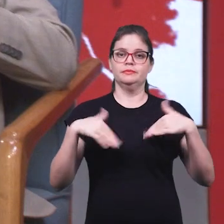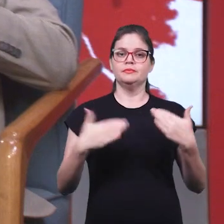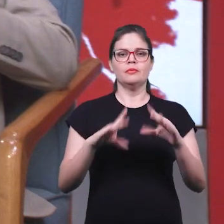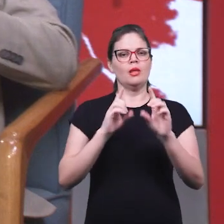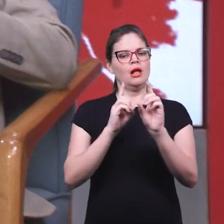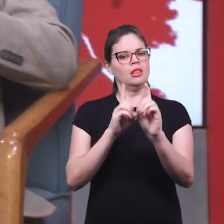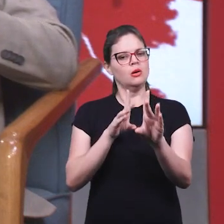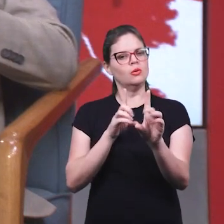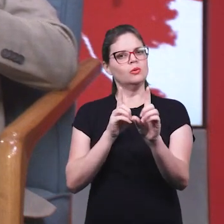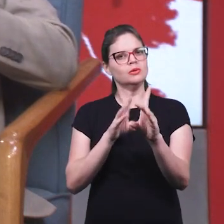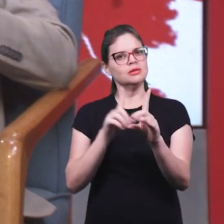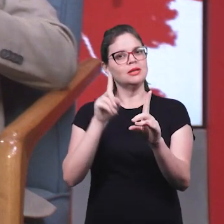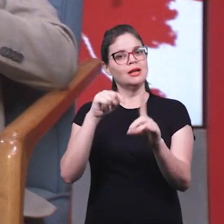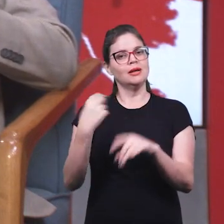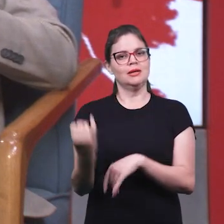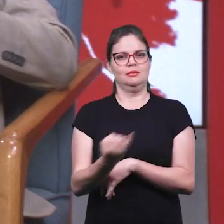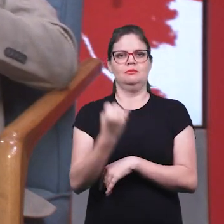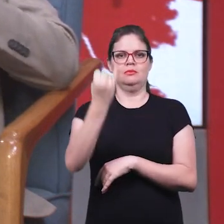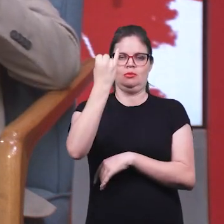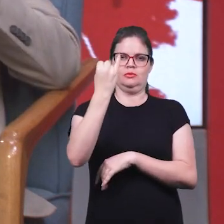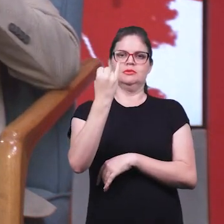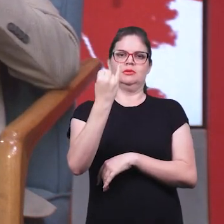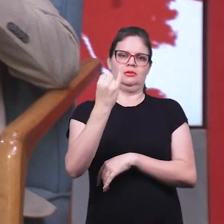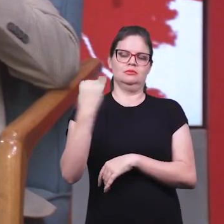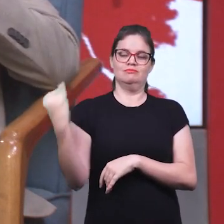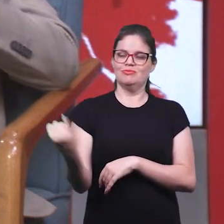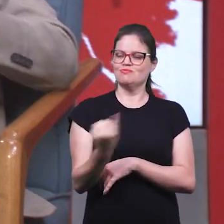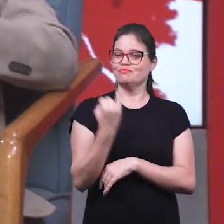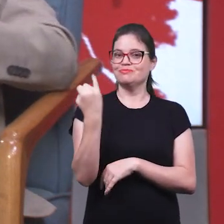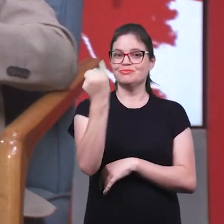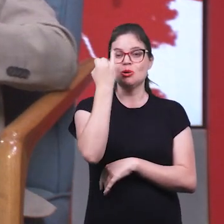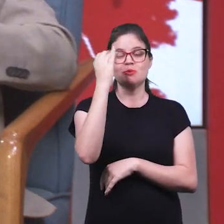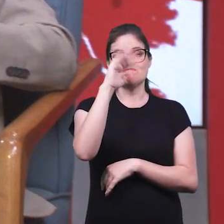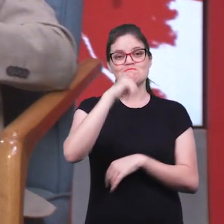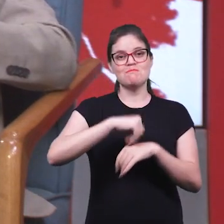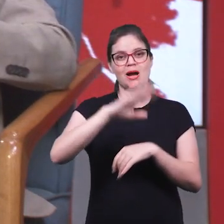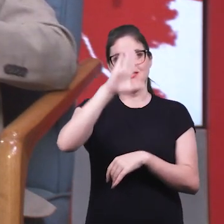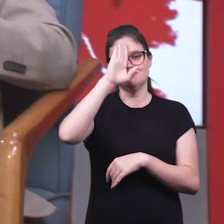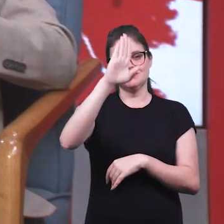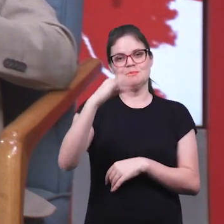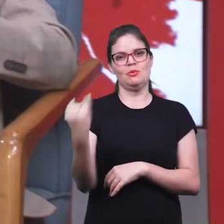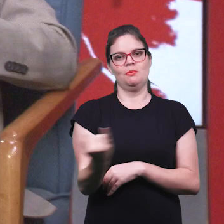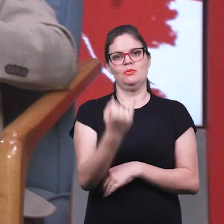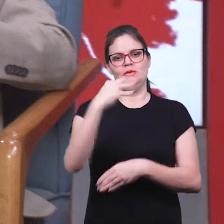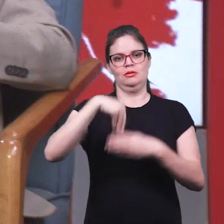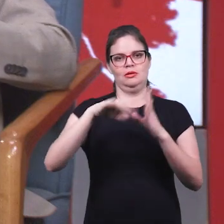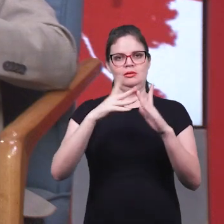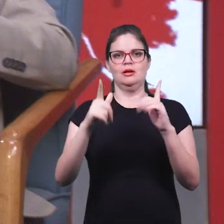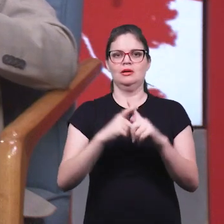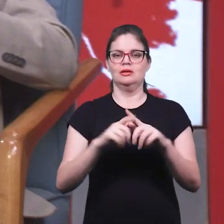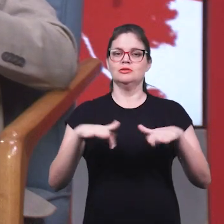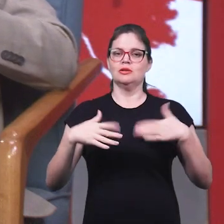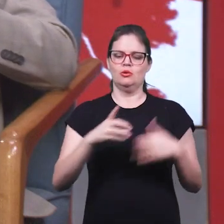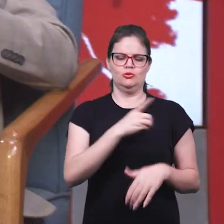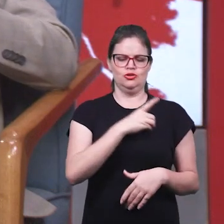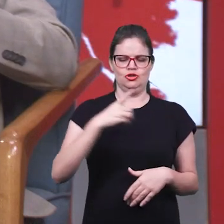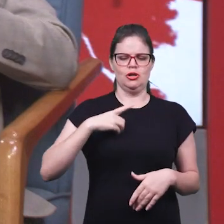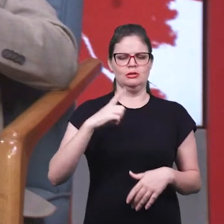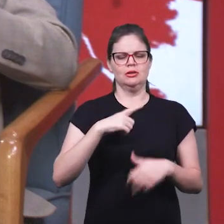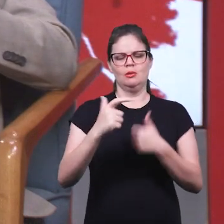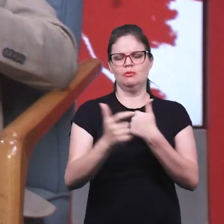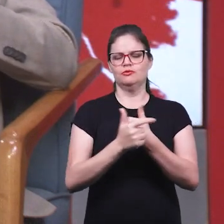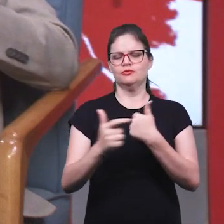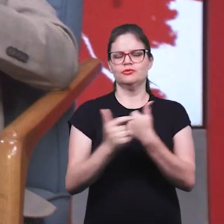a doutrina é muito importante para a vida da igreja. Então, o diácono, ele tem uma